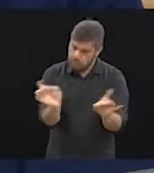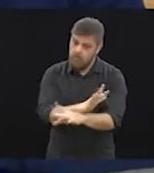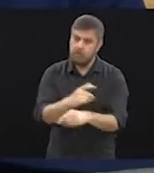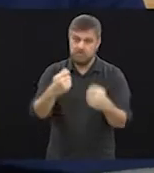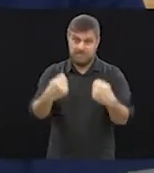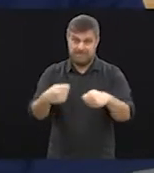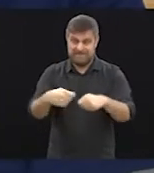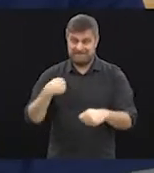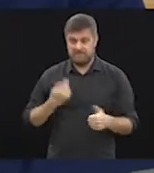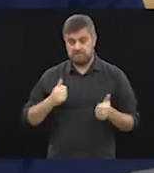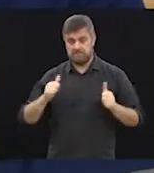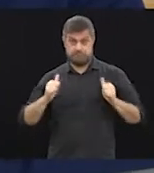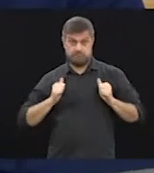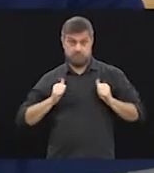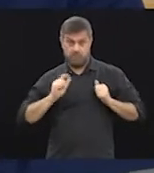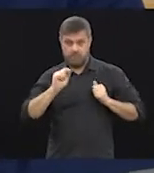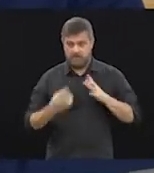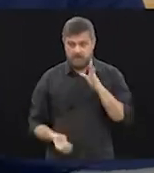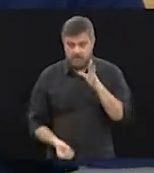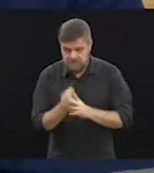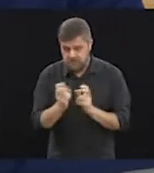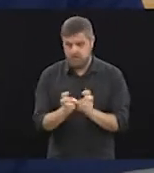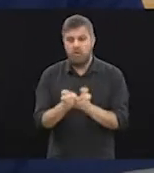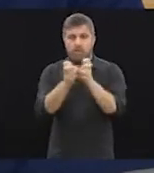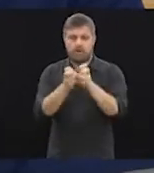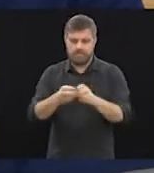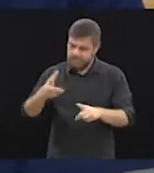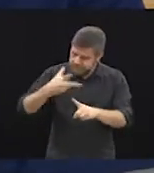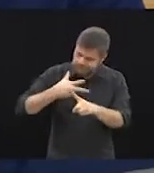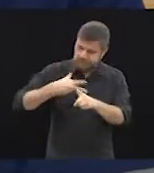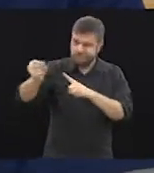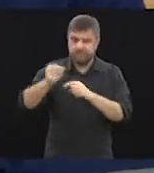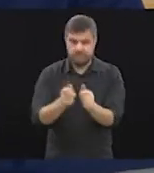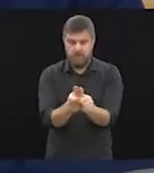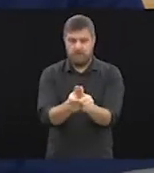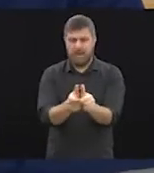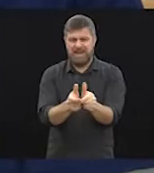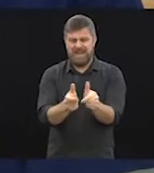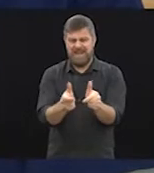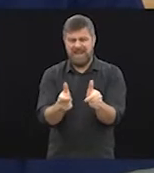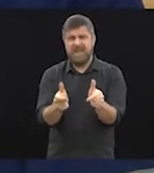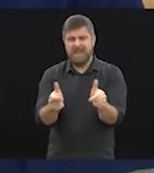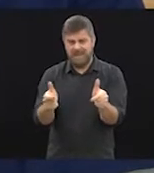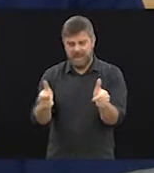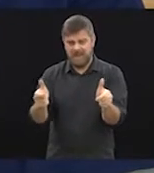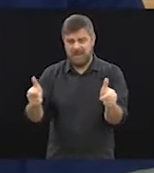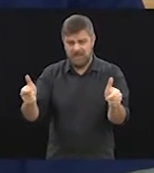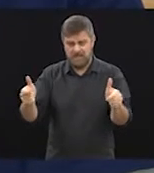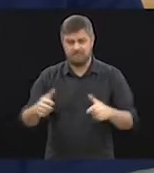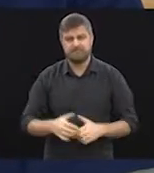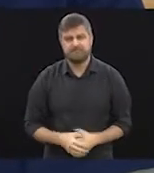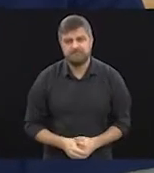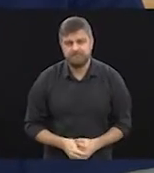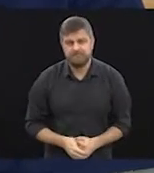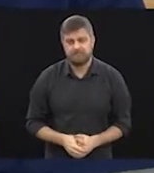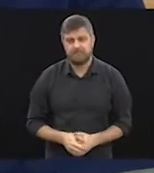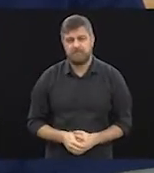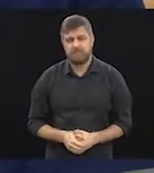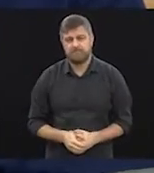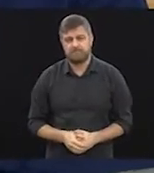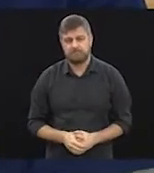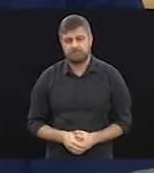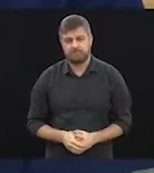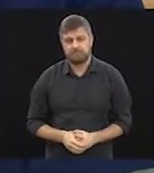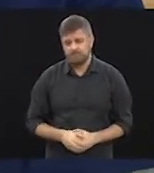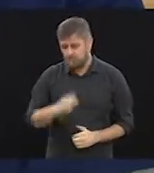anos. Se nós não fizermos isso, nós seremos atropelados pelo aumento da frequência dos tumores, não é?